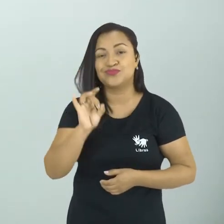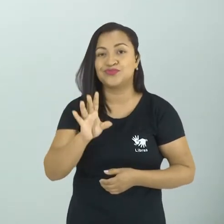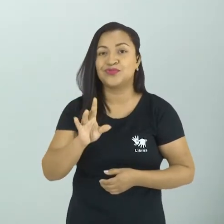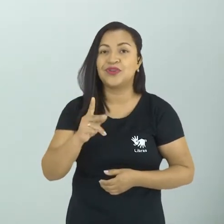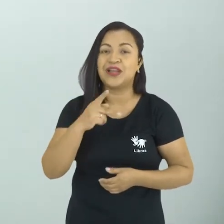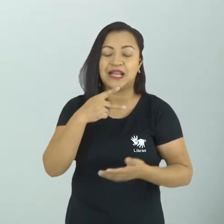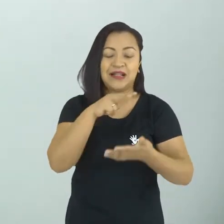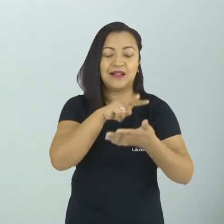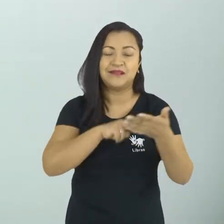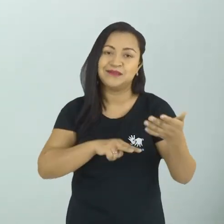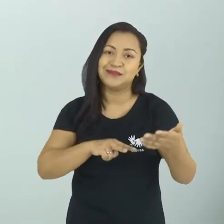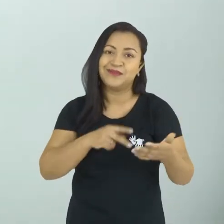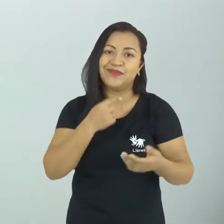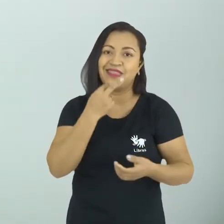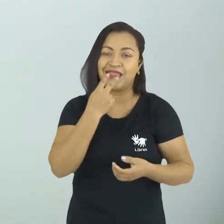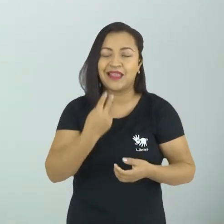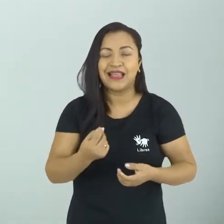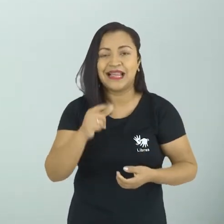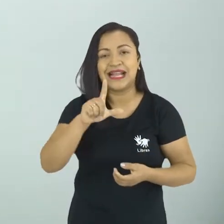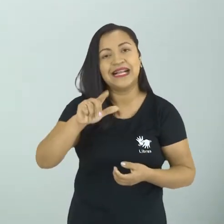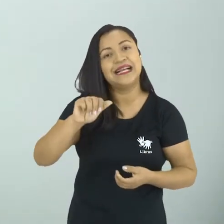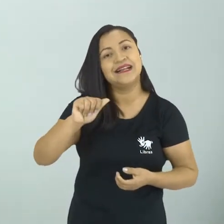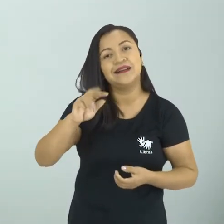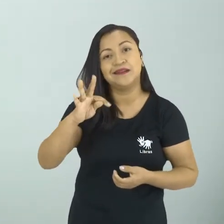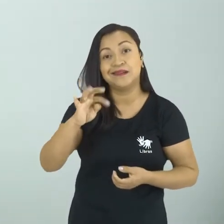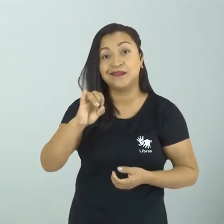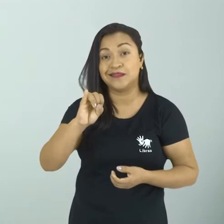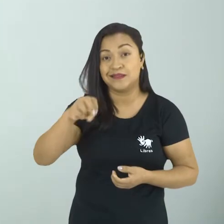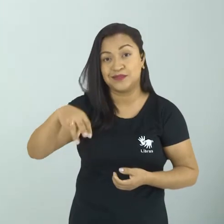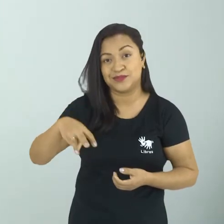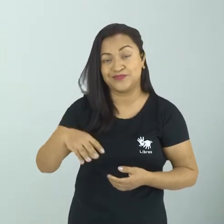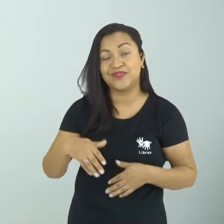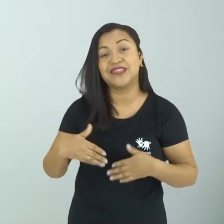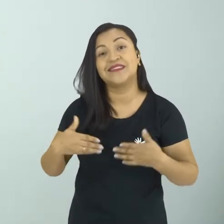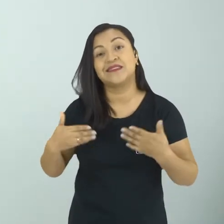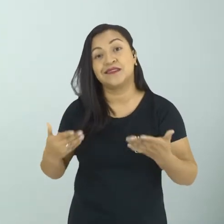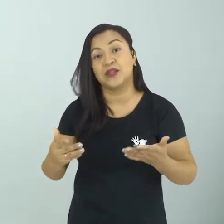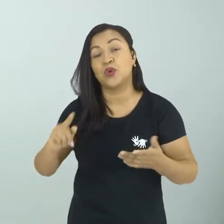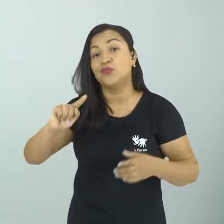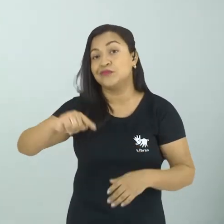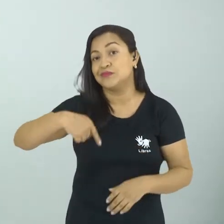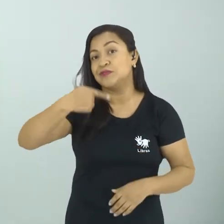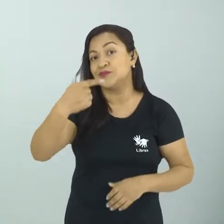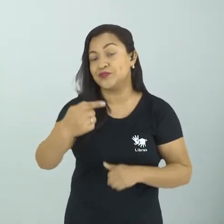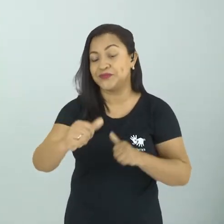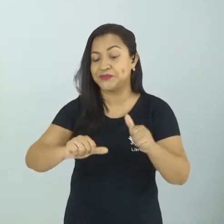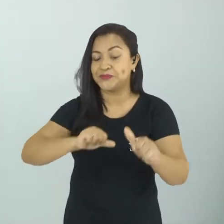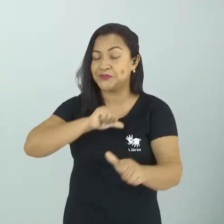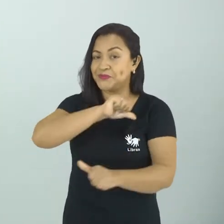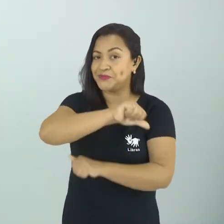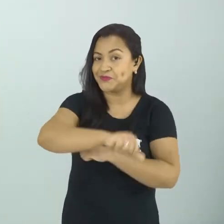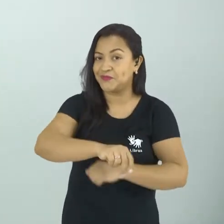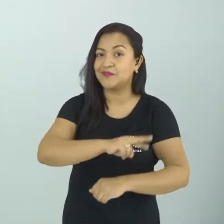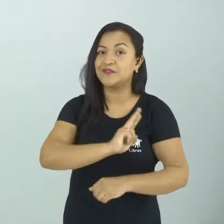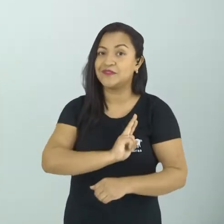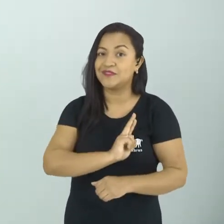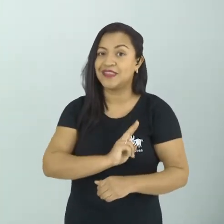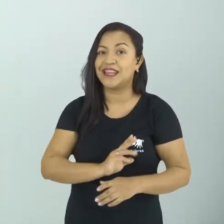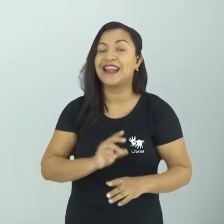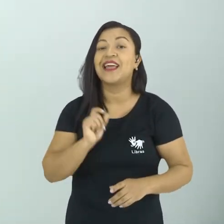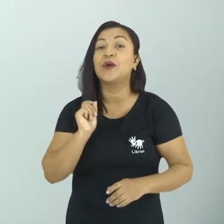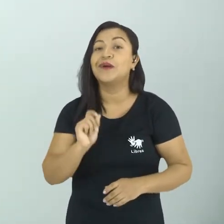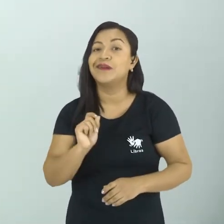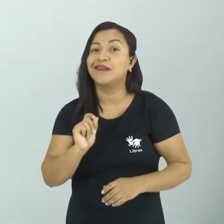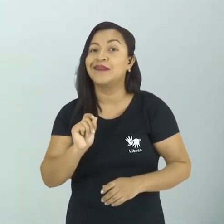Tá? Então, tinha essa dificuldade. A partir da Reforma Protestante, nós tivemos o quê?